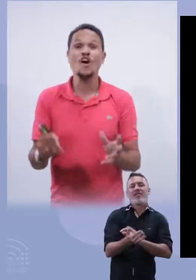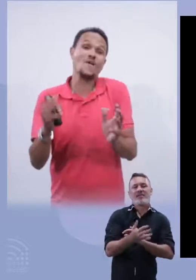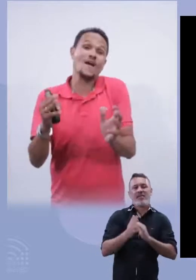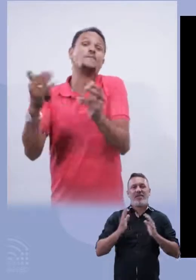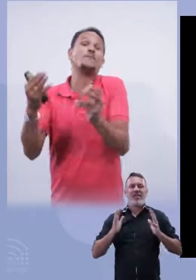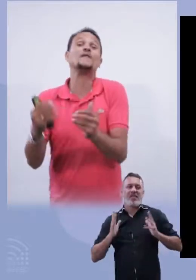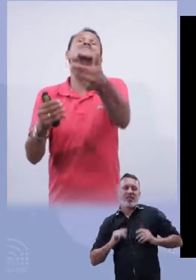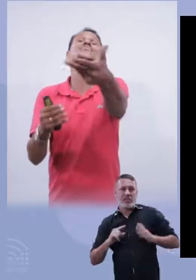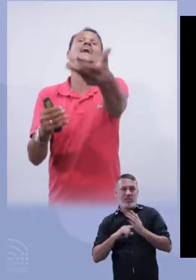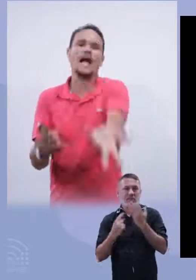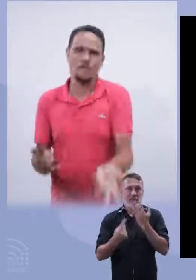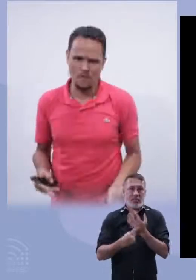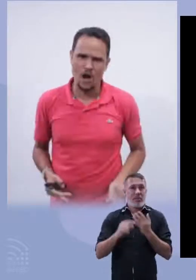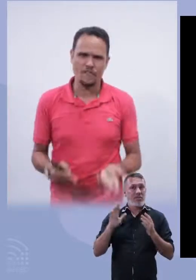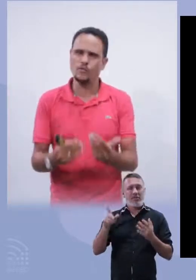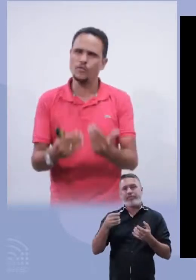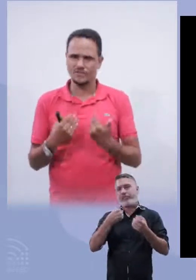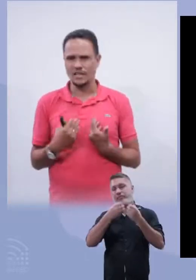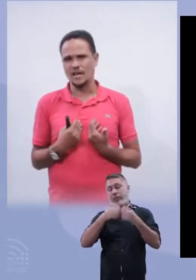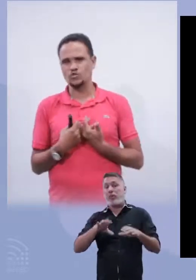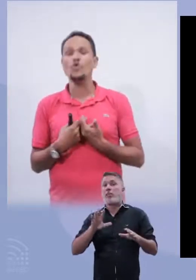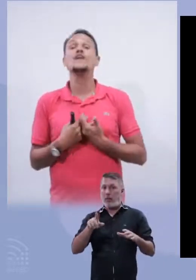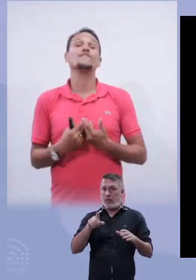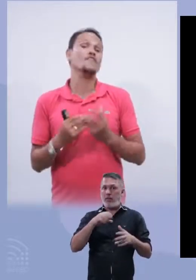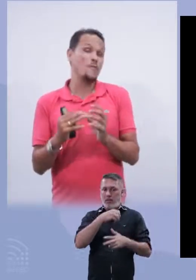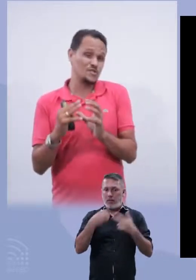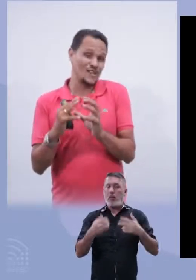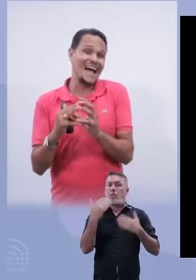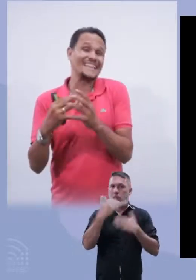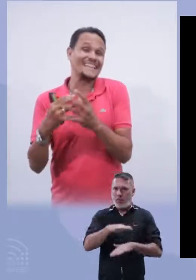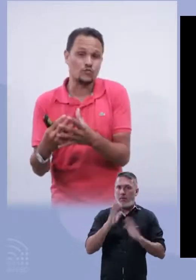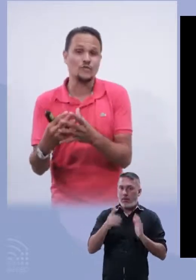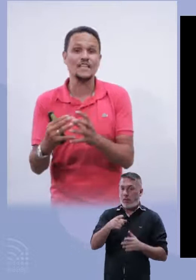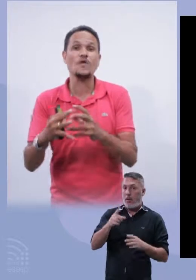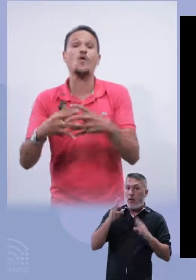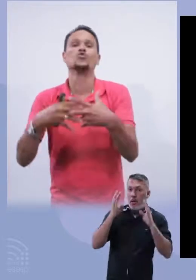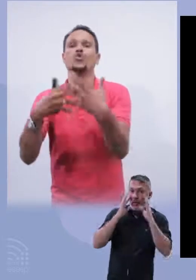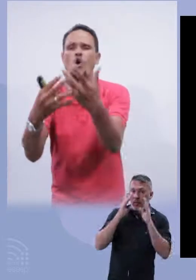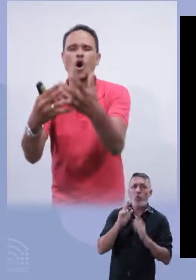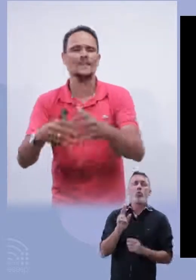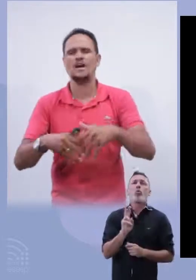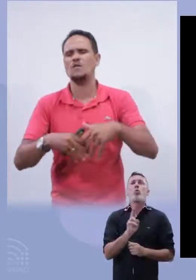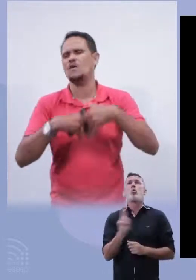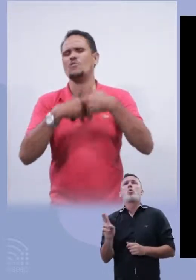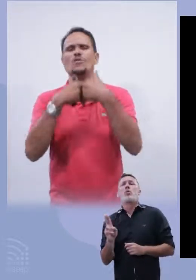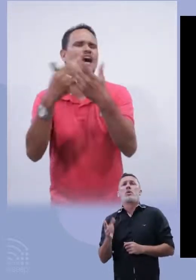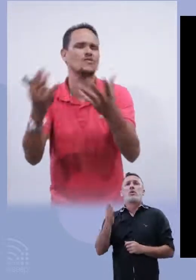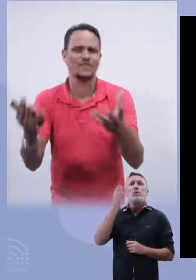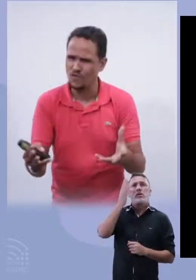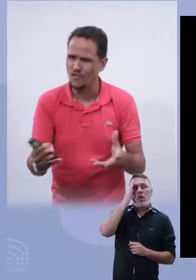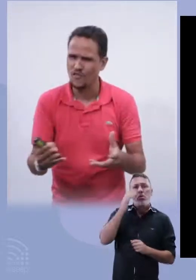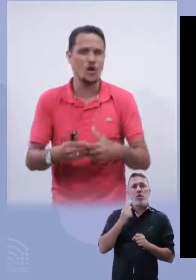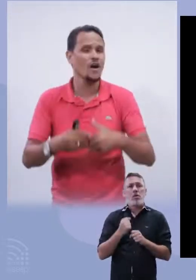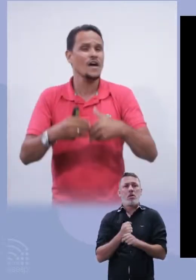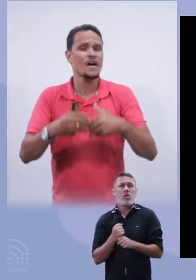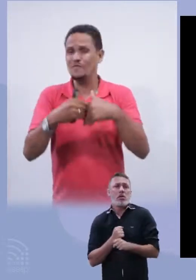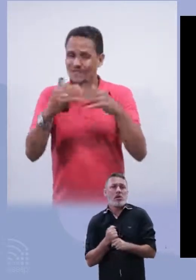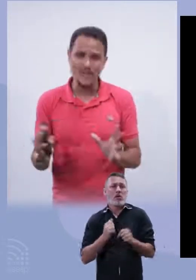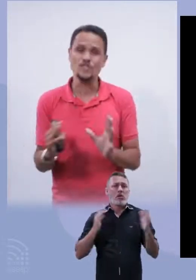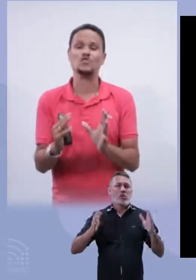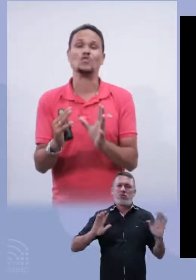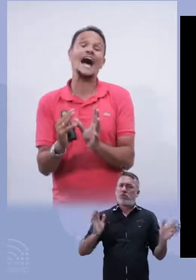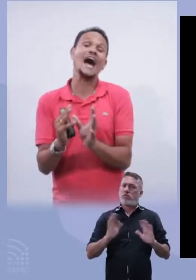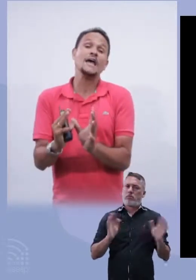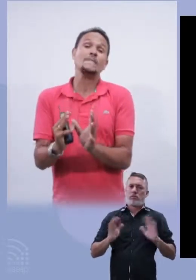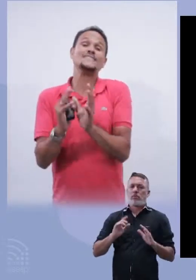Brasil. Foi um cara polêmico que já caiu em prova. Portanto, vamos ficar atentos, não ao nome, não ao ano que ele governou,